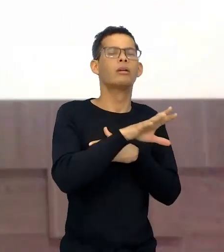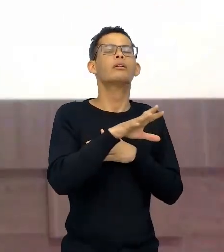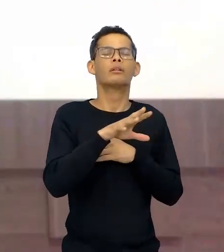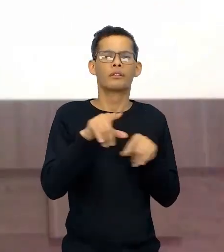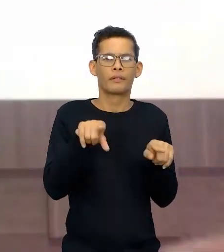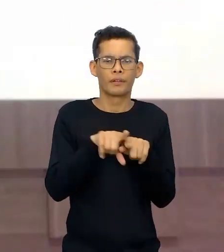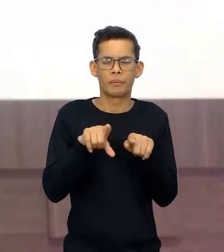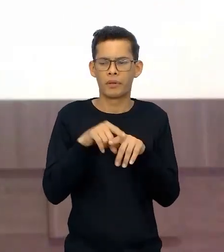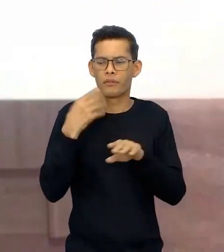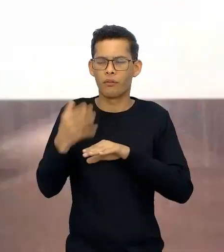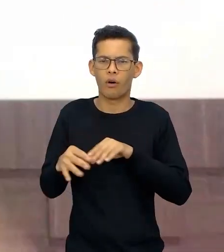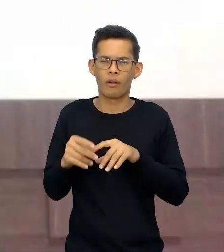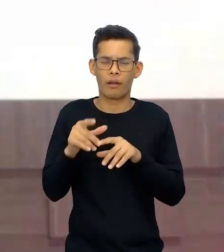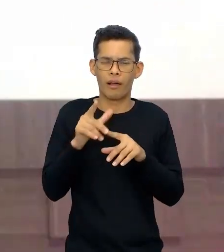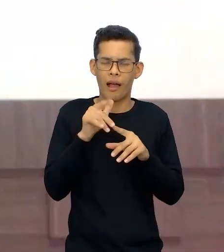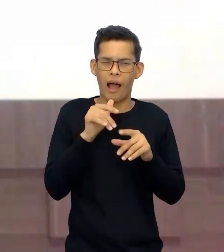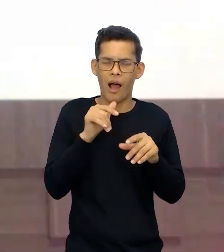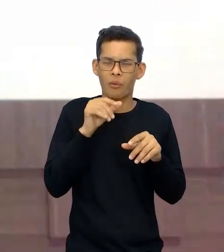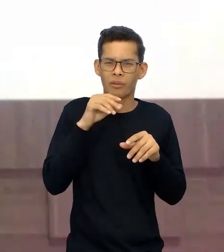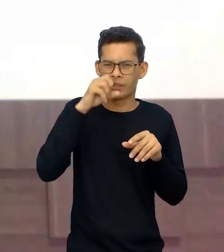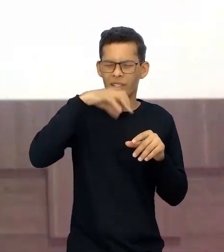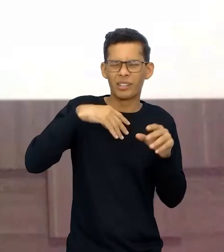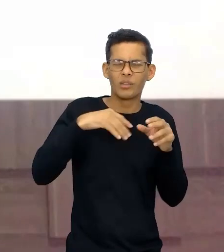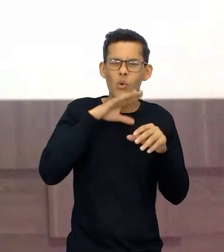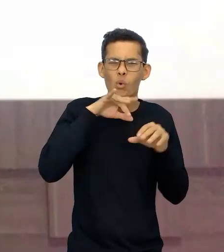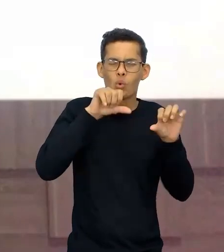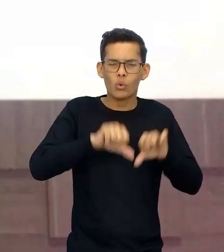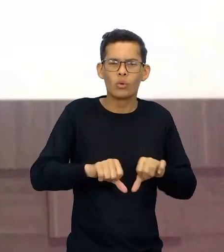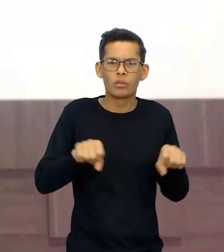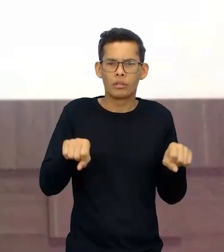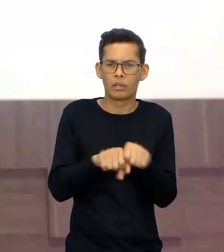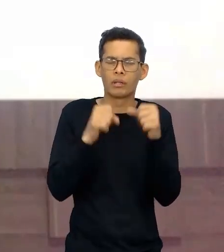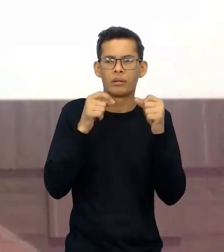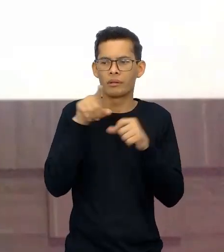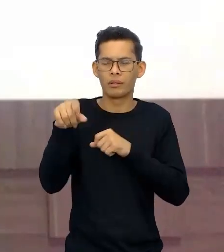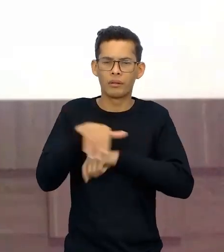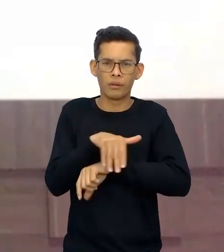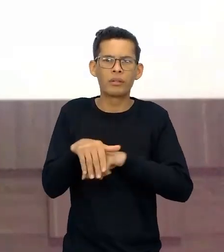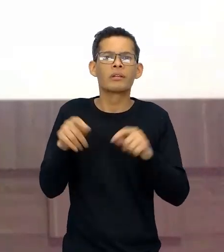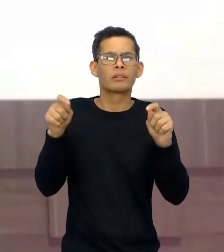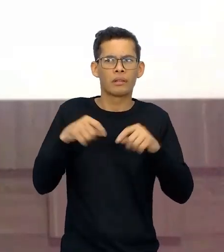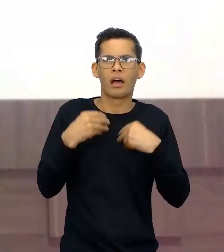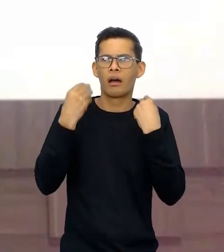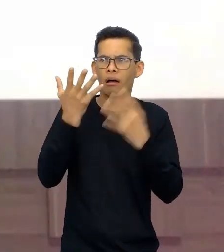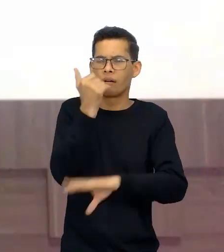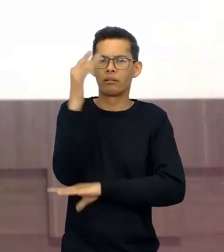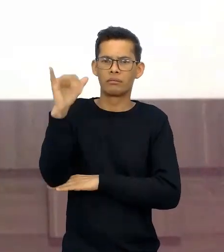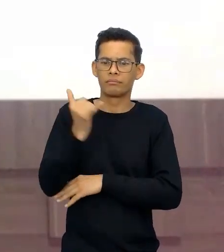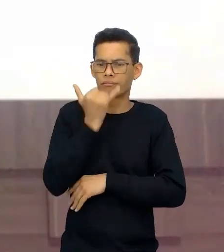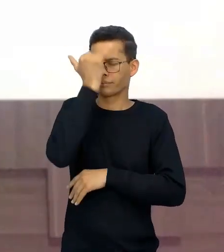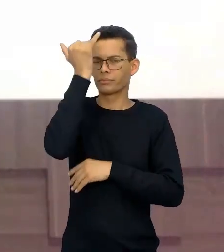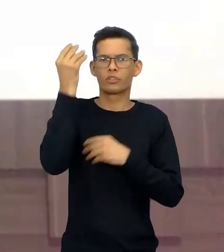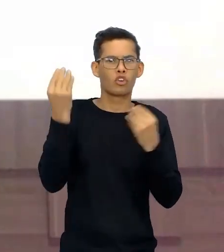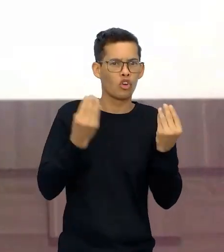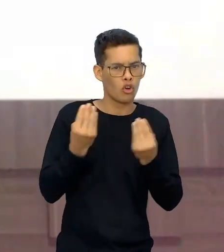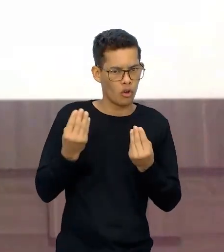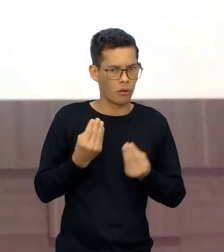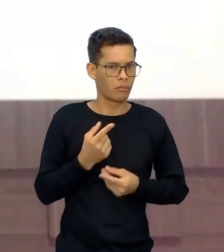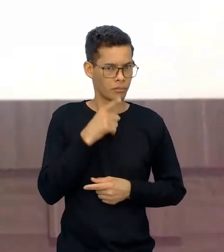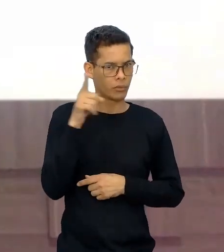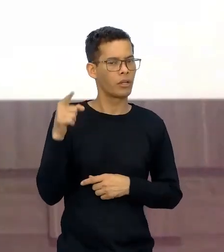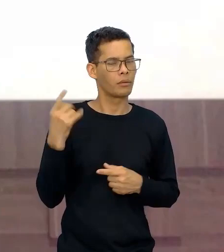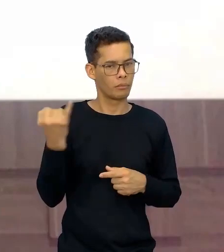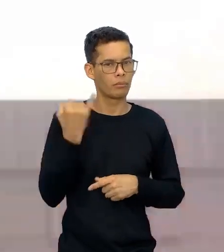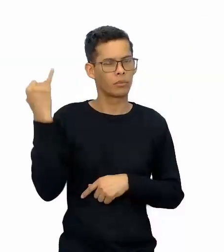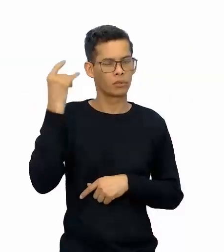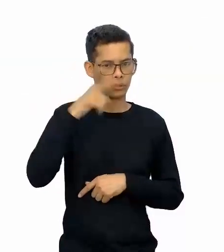do esgoto, por exemplo, pode causar no meio ambiente? Então, é com base nessas discussões que iremos propor o nosso experimento,